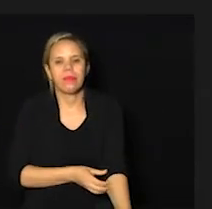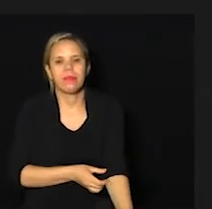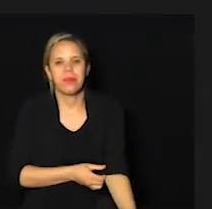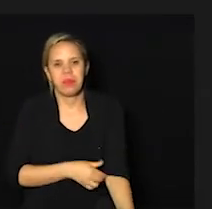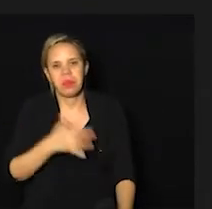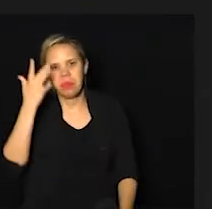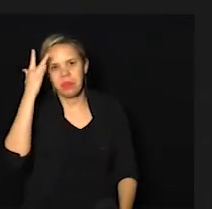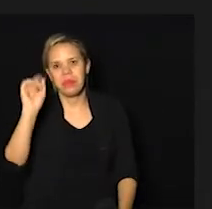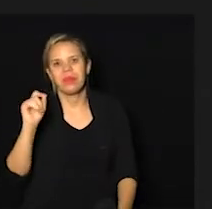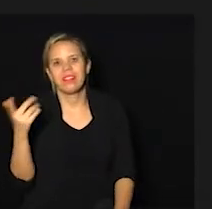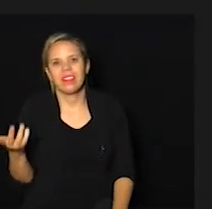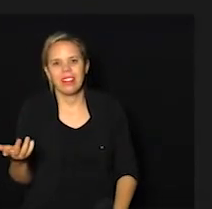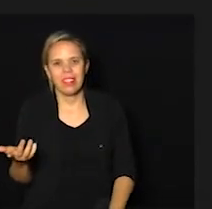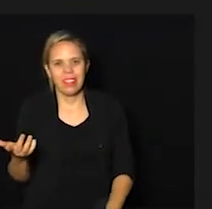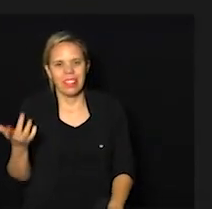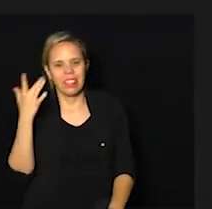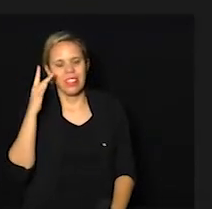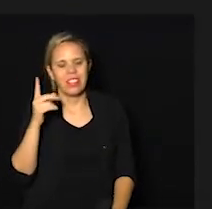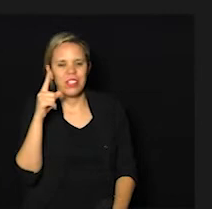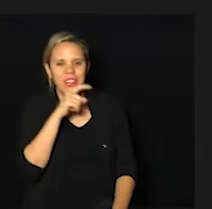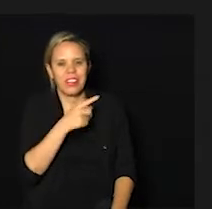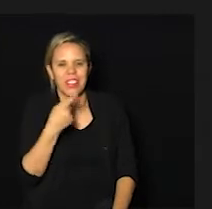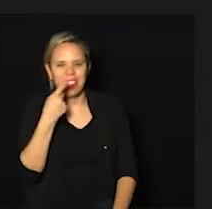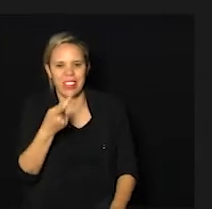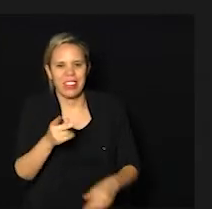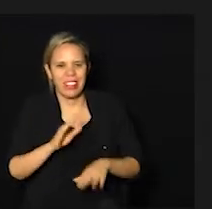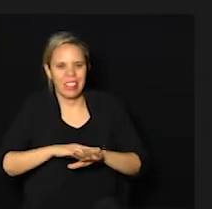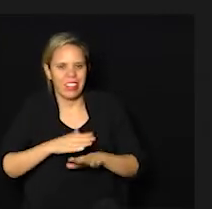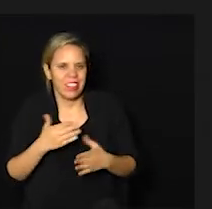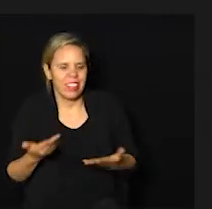Ah, não sei. Difícil dizer.